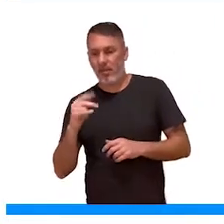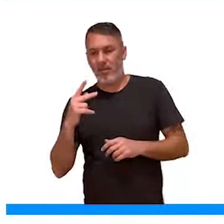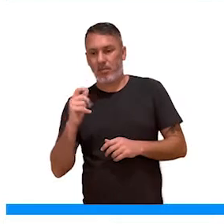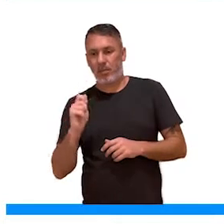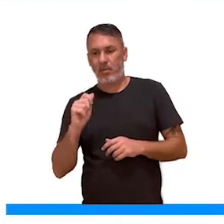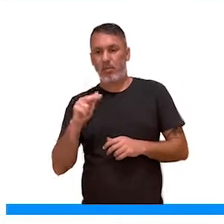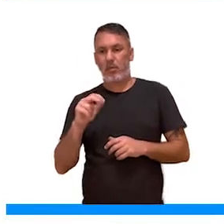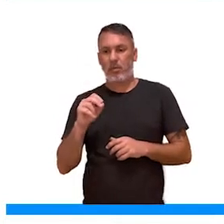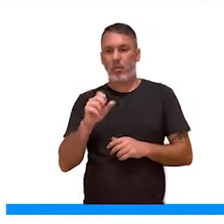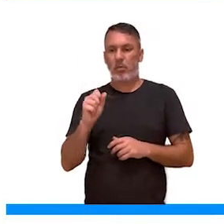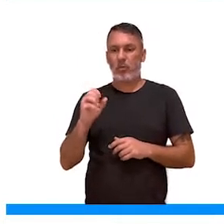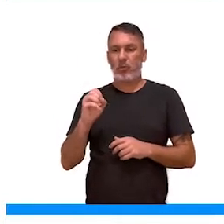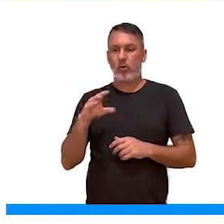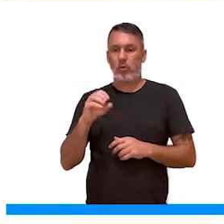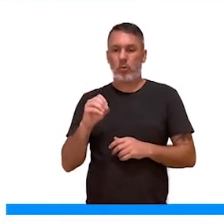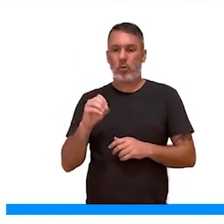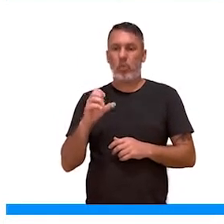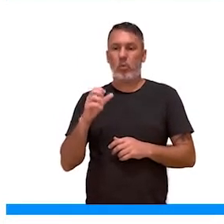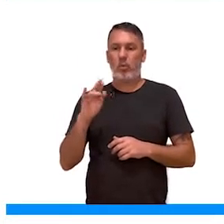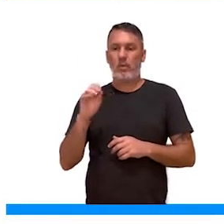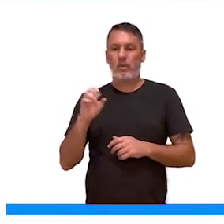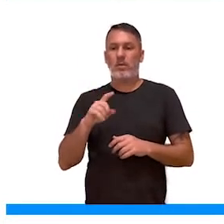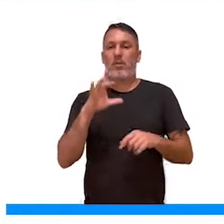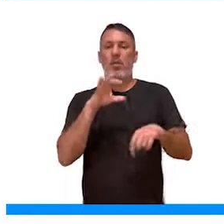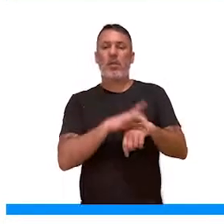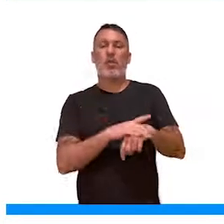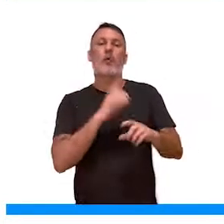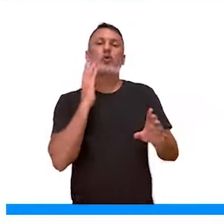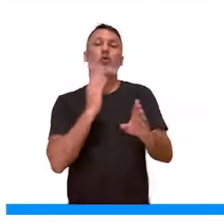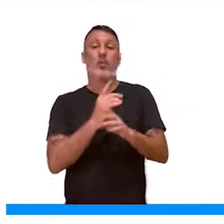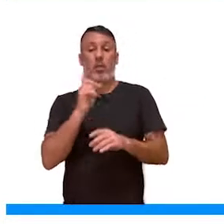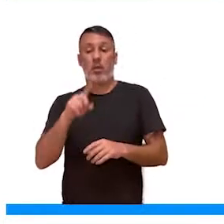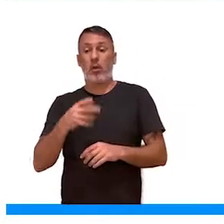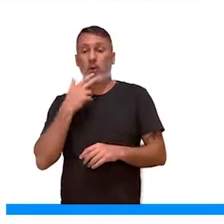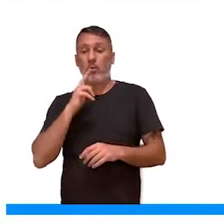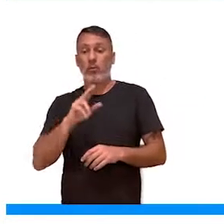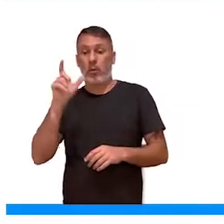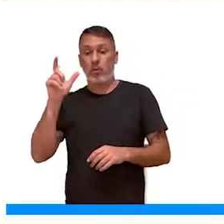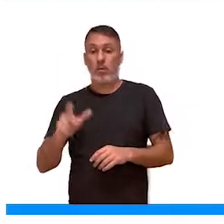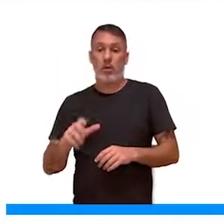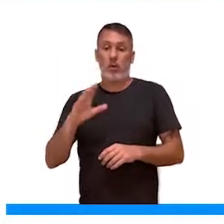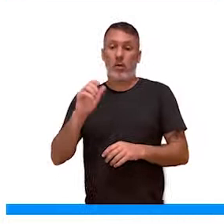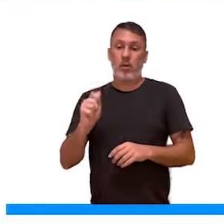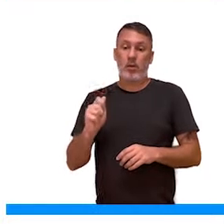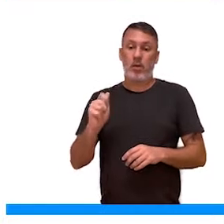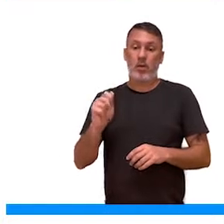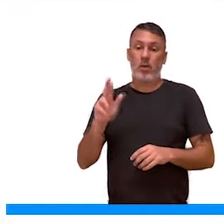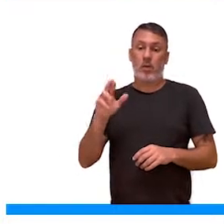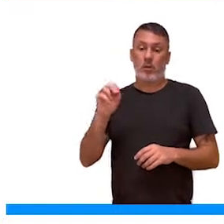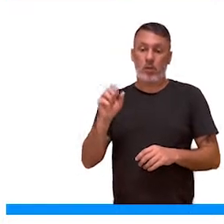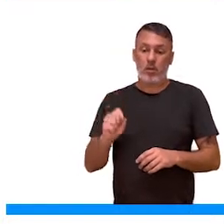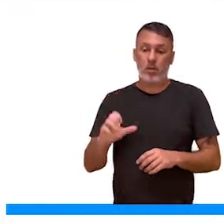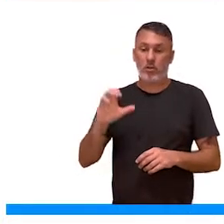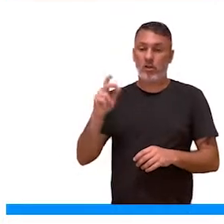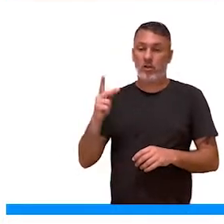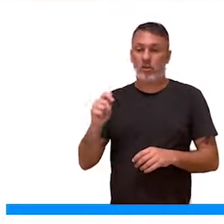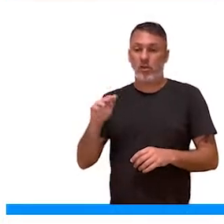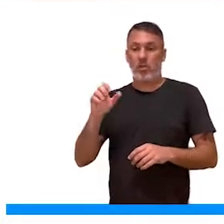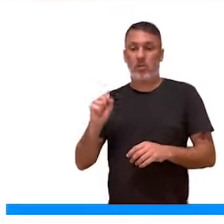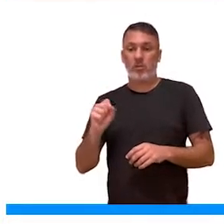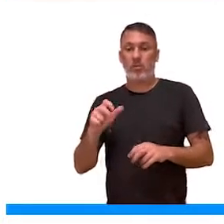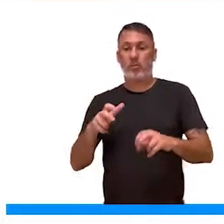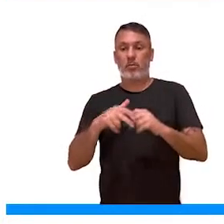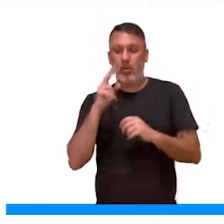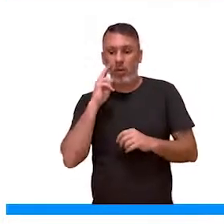Trypanosoma cruzi. Esse nome do protozoário foi dado por causa do seu descobridor, que foi Carlos Chagas, que homenageou aí